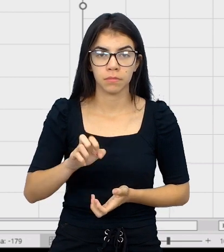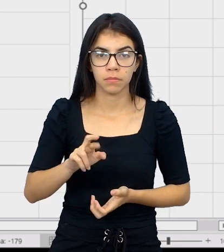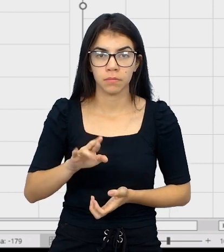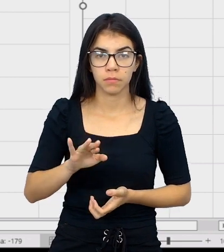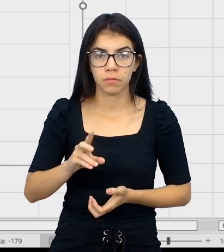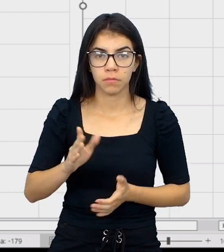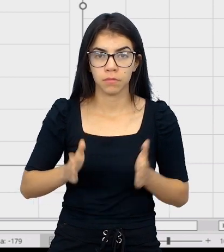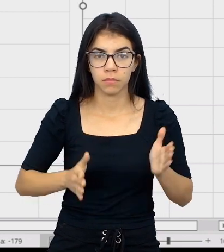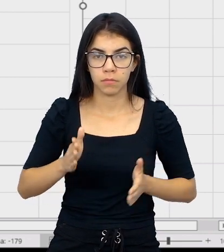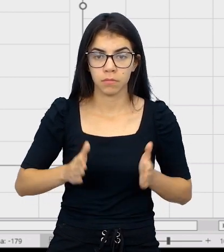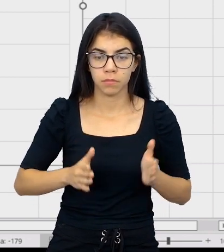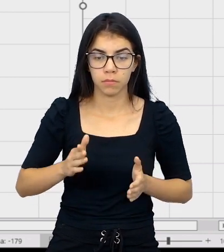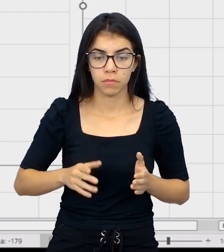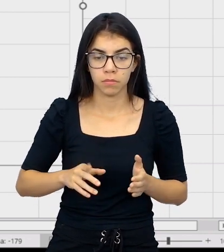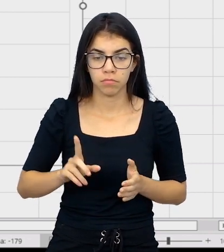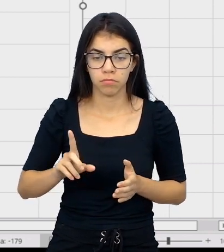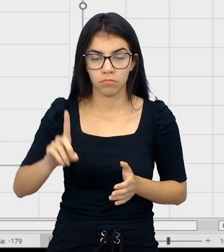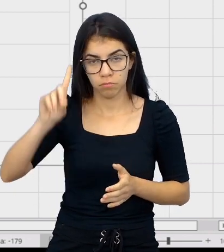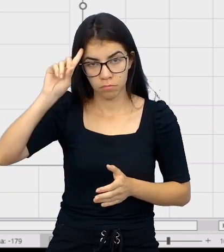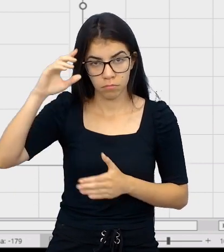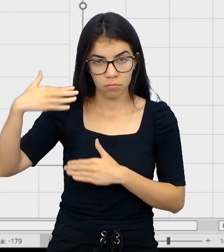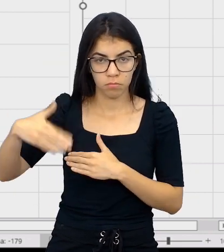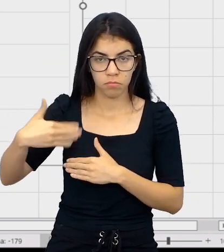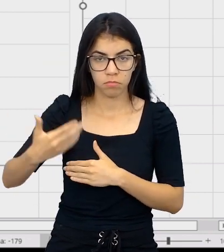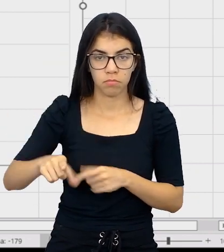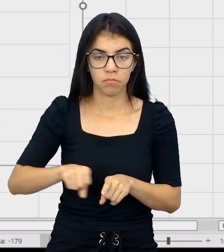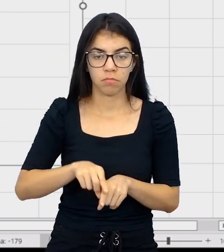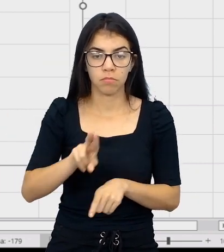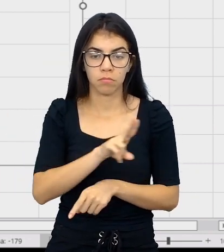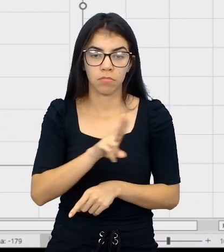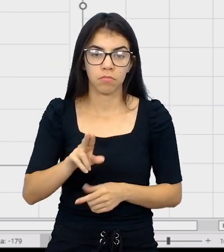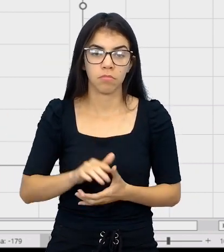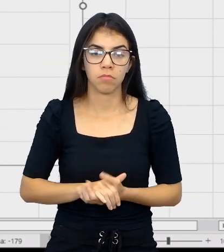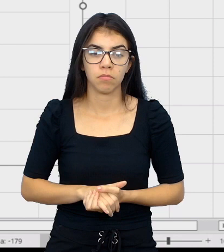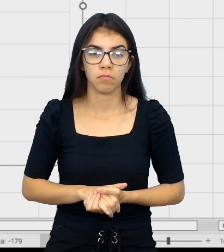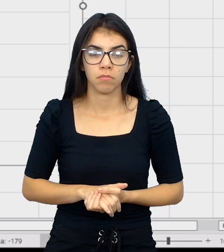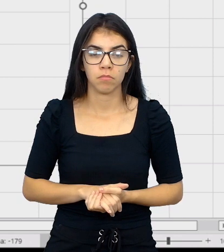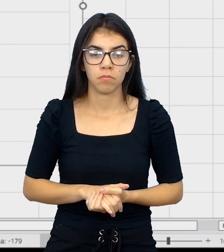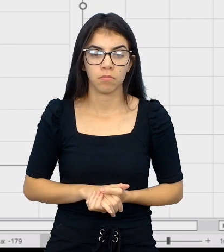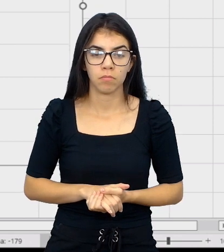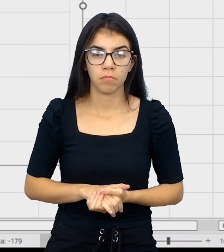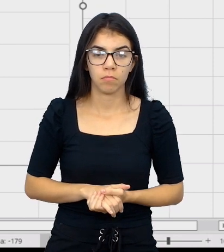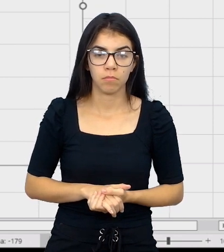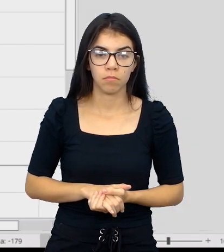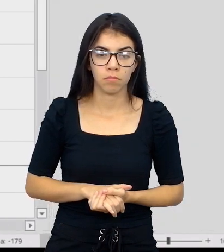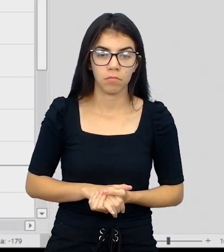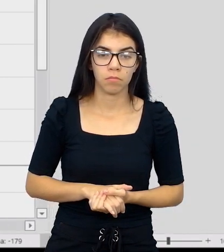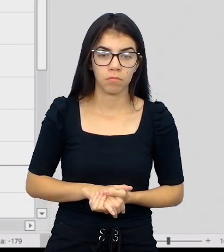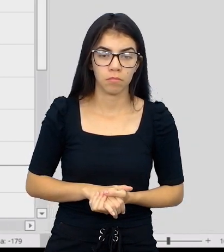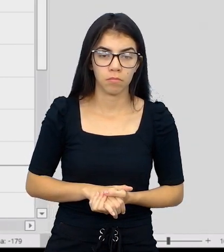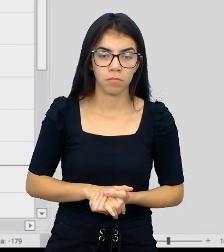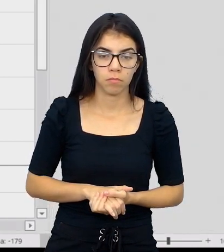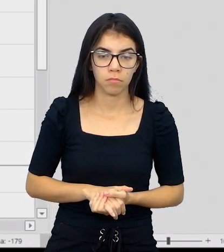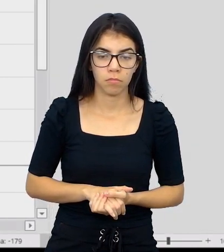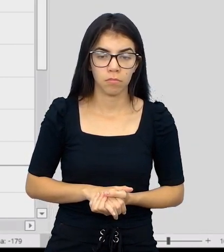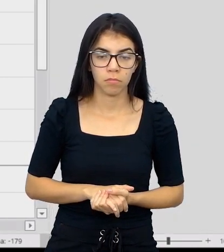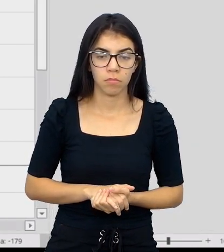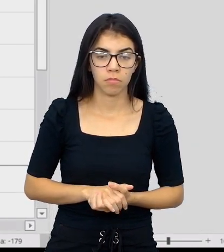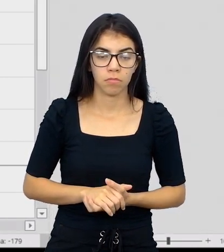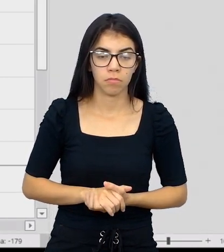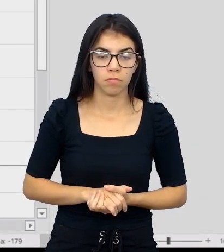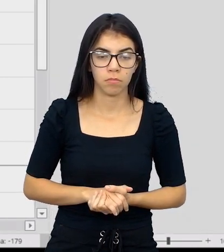Período Em dias. em dias. E eu poderia mexer também no nome Poderia. do gráfico, mas a gente tem tempo? Vai, Título. rapidinho o nome. Tem. Qual é o